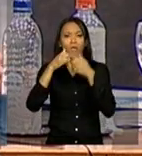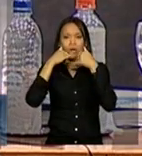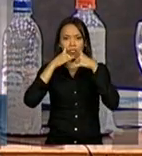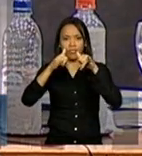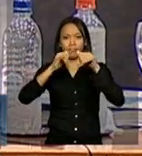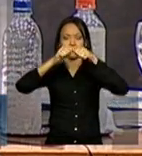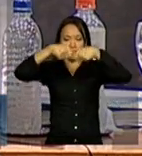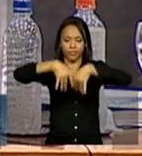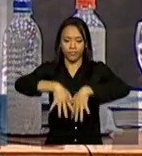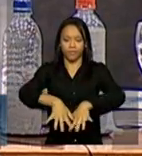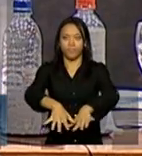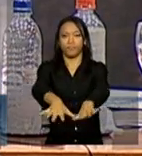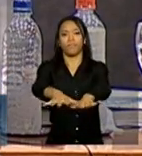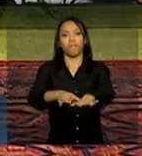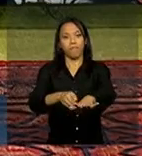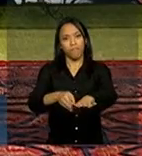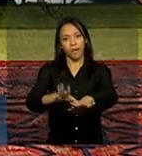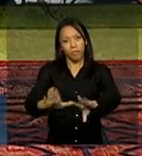bem do país.